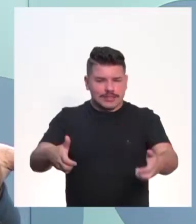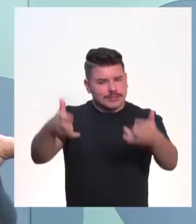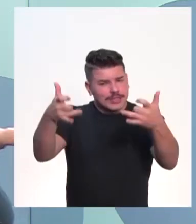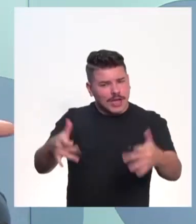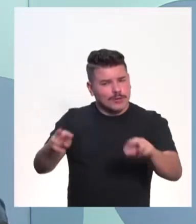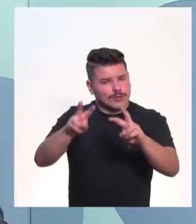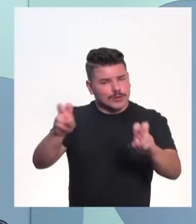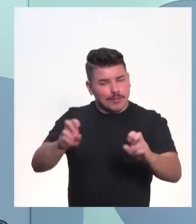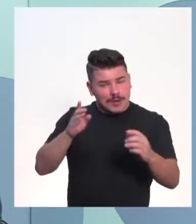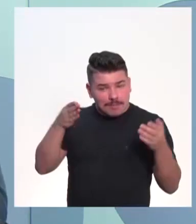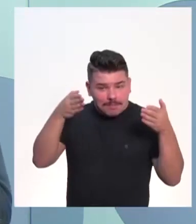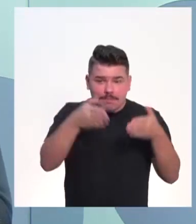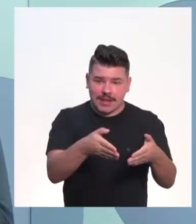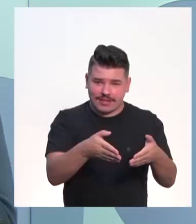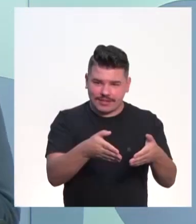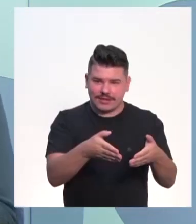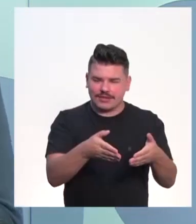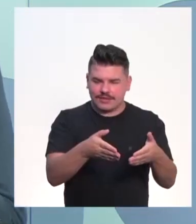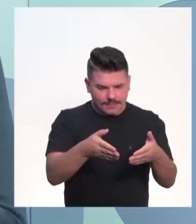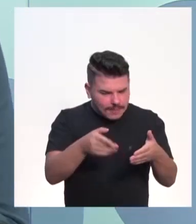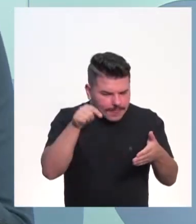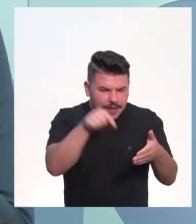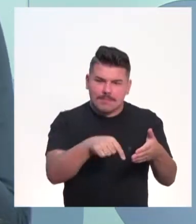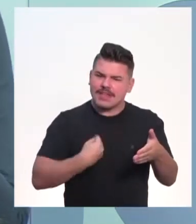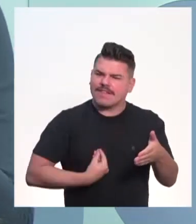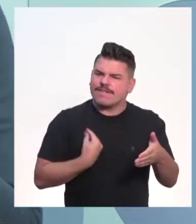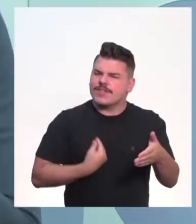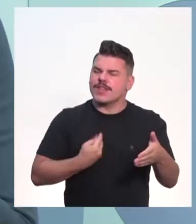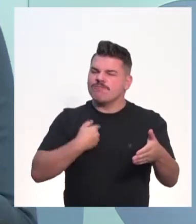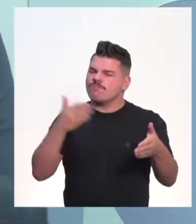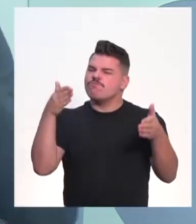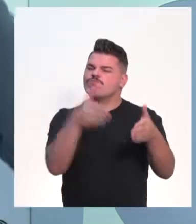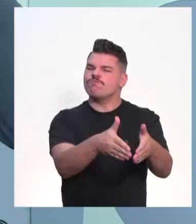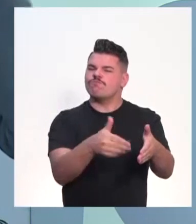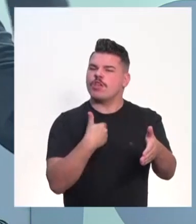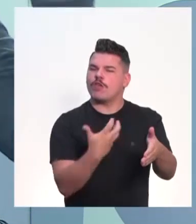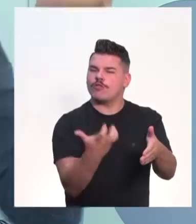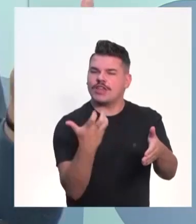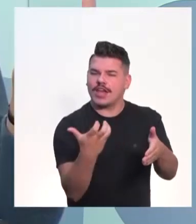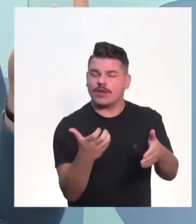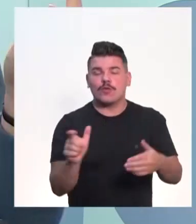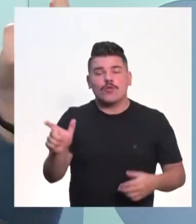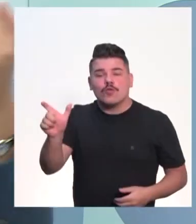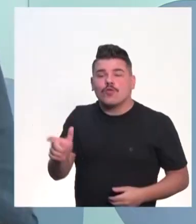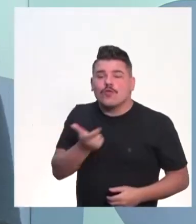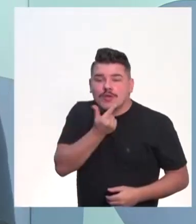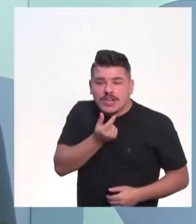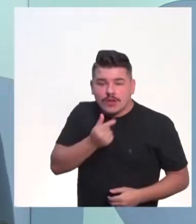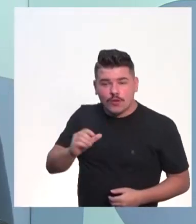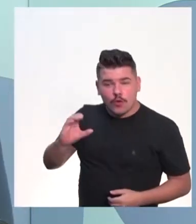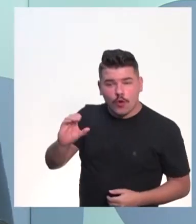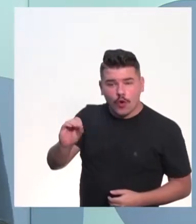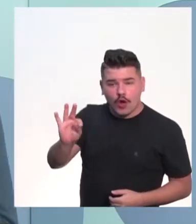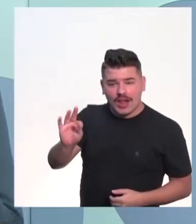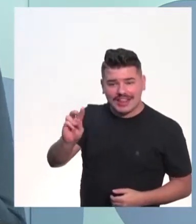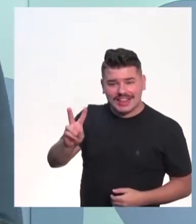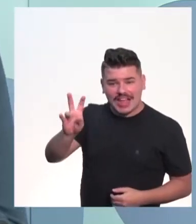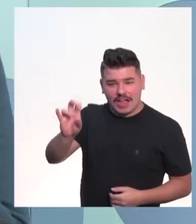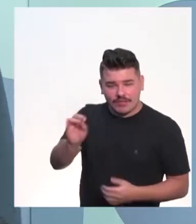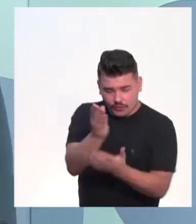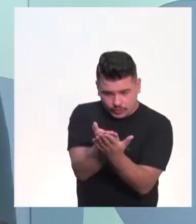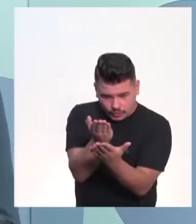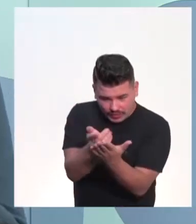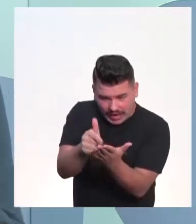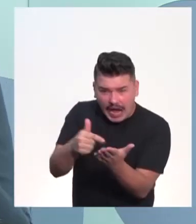tem na vida. Para que não aconteça que nem o Otávio, que quando pensa em estudar, ele sente dor, o